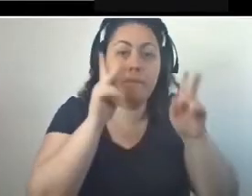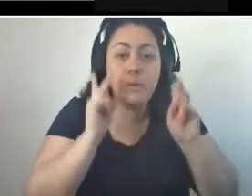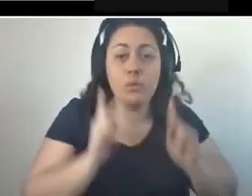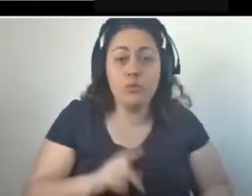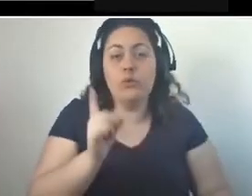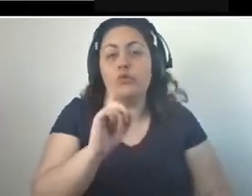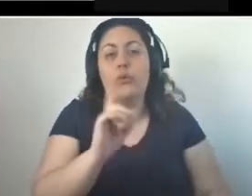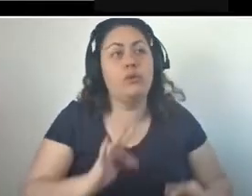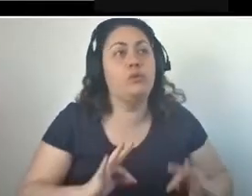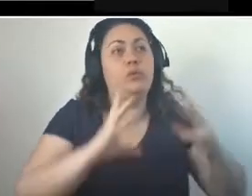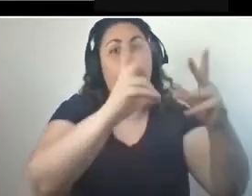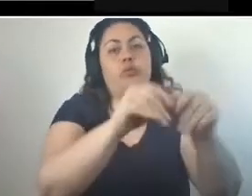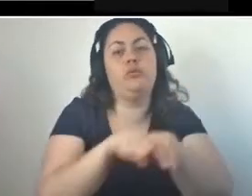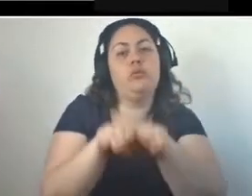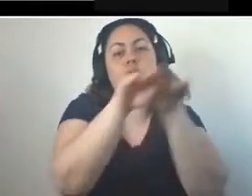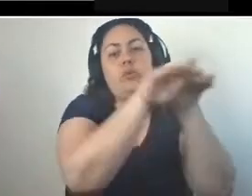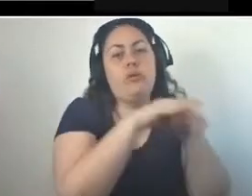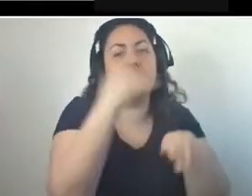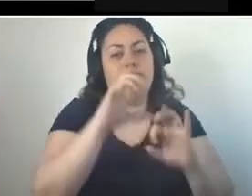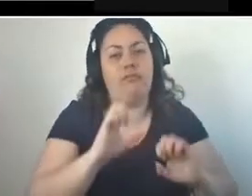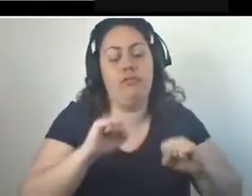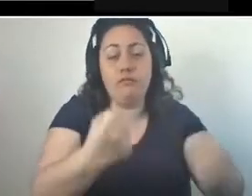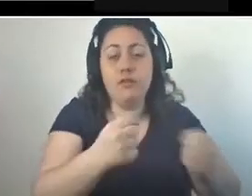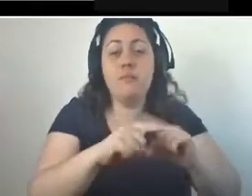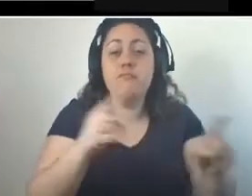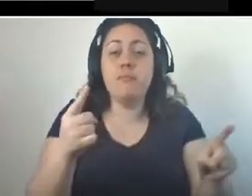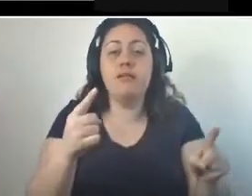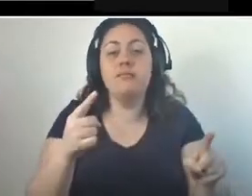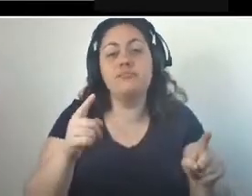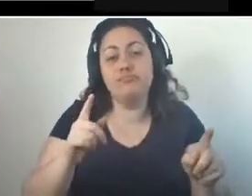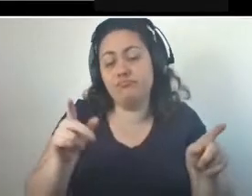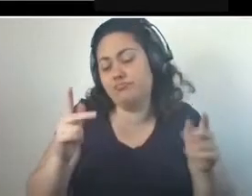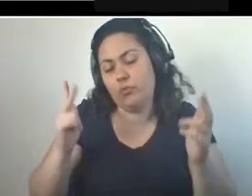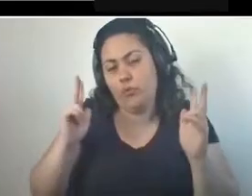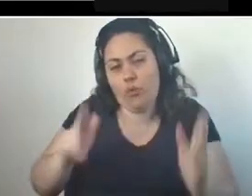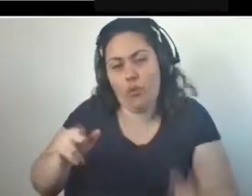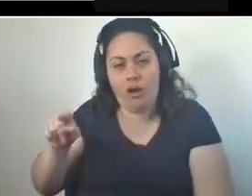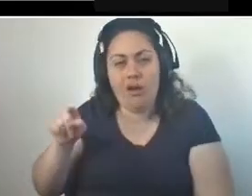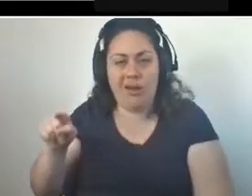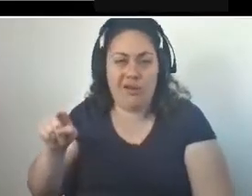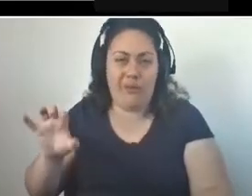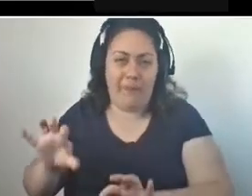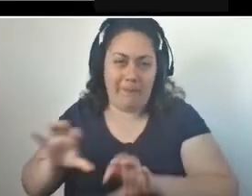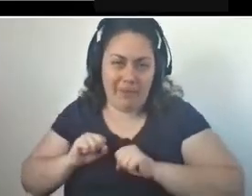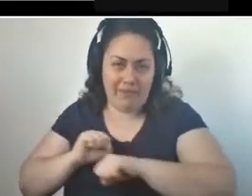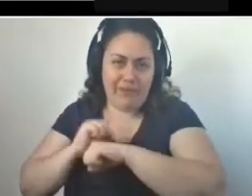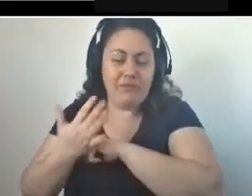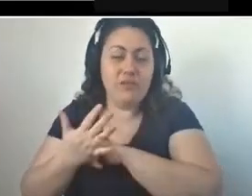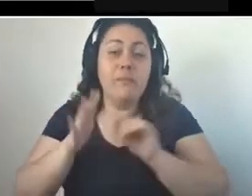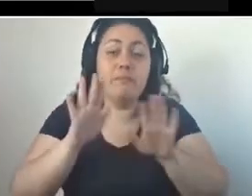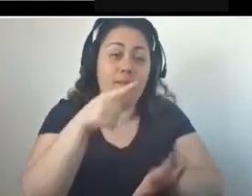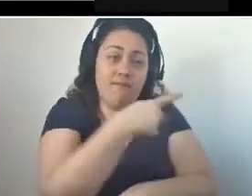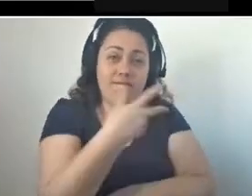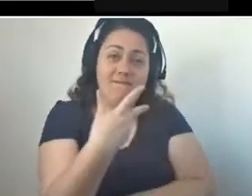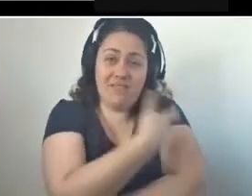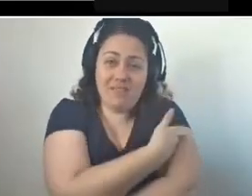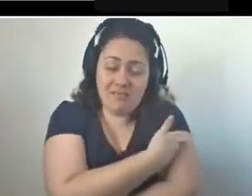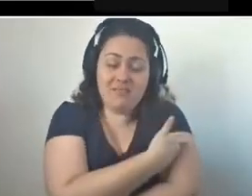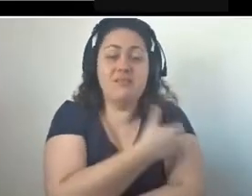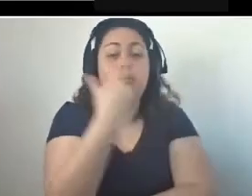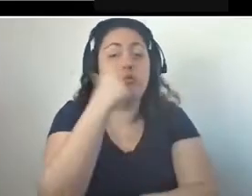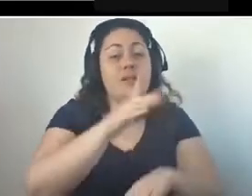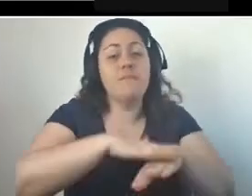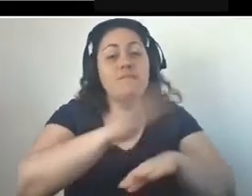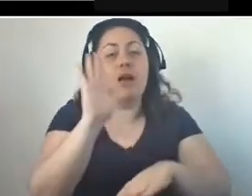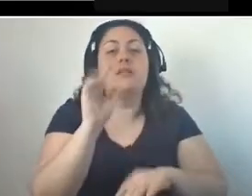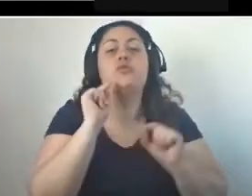população. Mas na vacina, tu tem a maior chance de uniformidade e quando tu protege todo mundo, tu evita que o patógeno